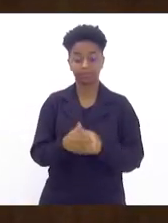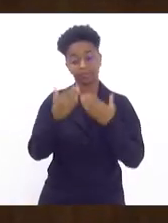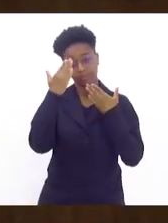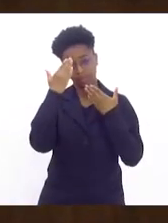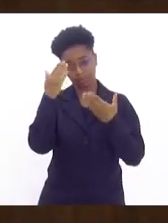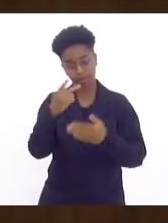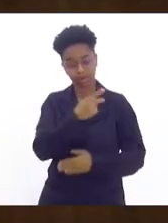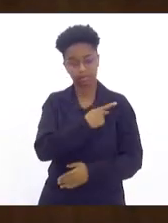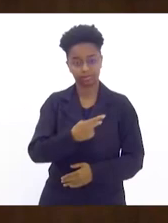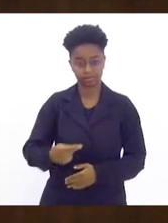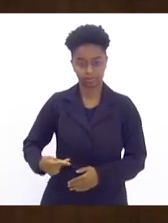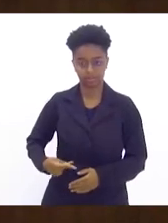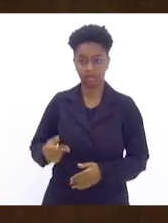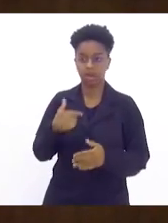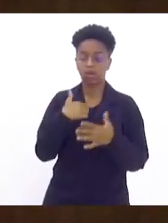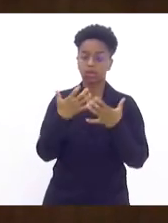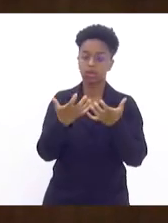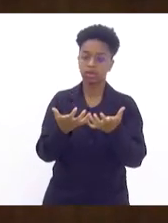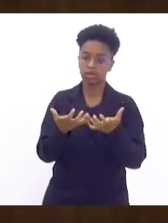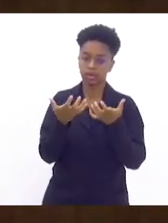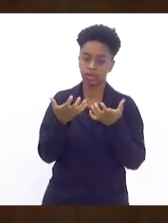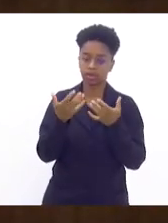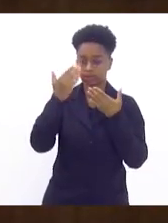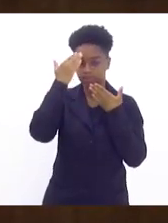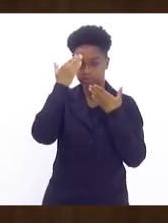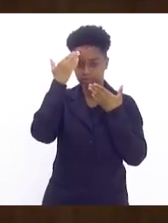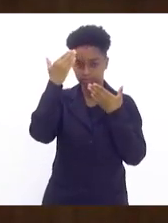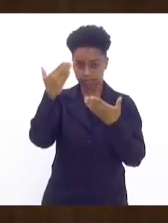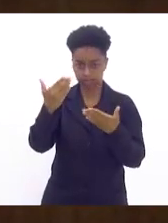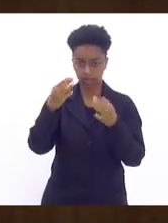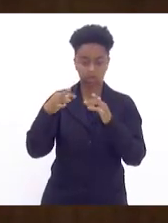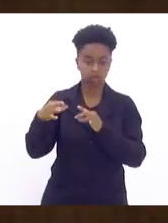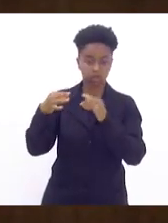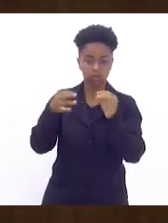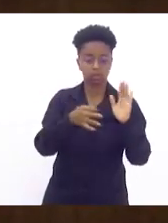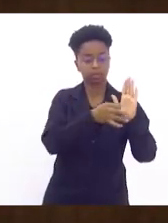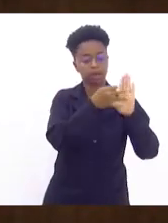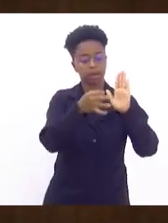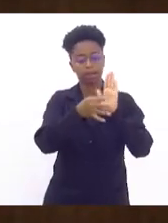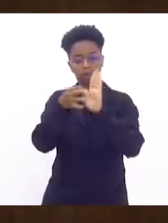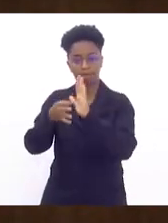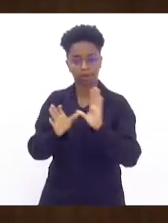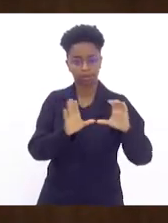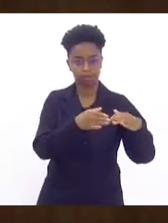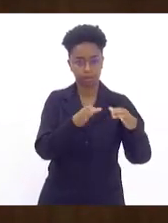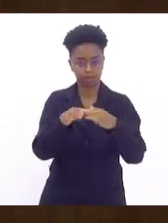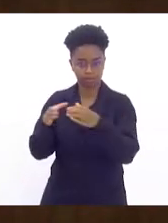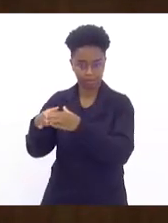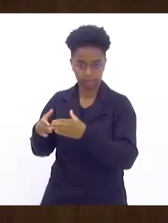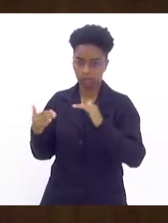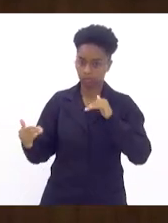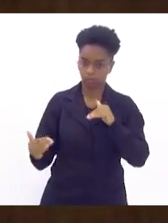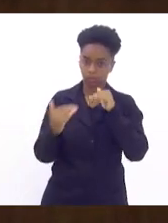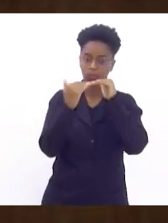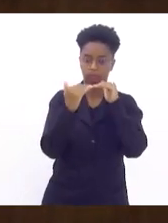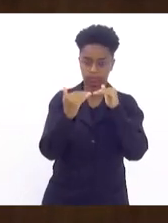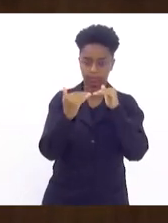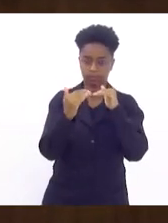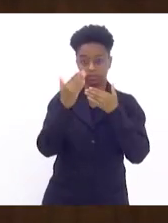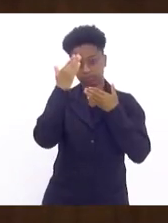Presidente gostaria de agradecer aos pareceres de todas as comissões que foram favoráveis